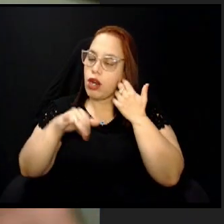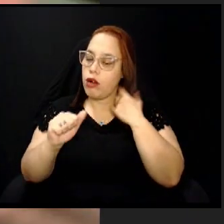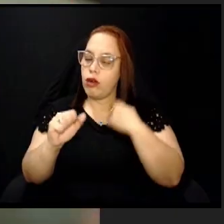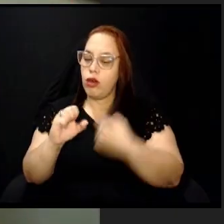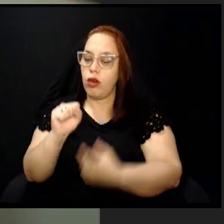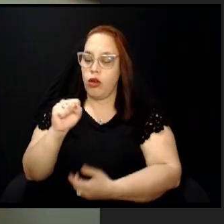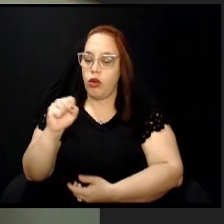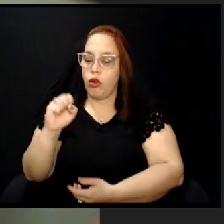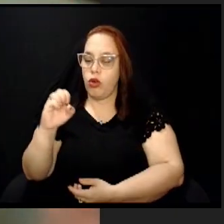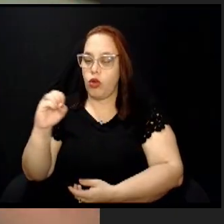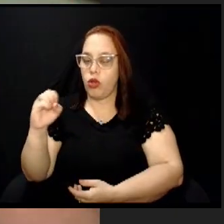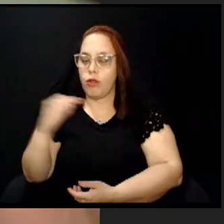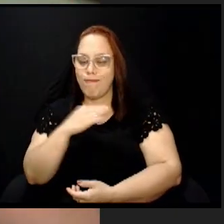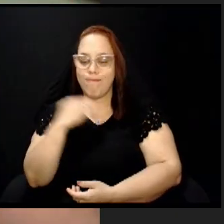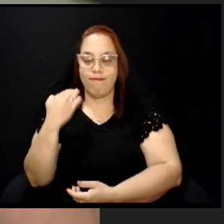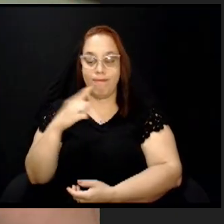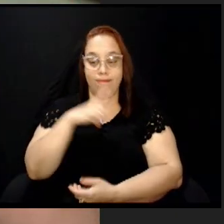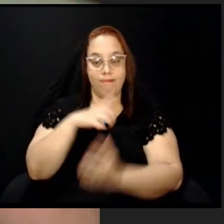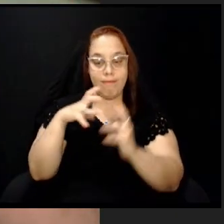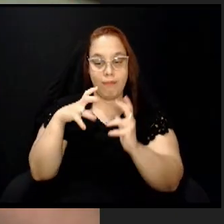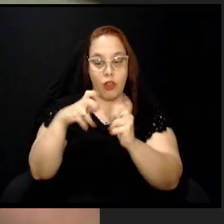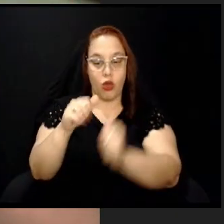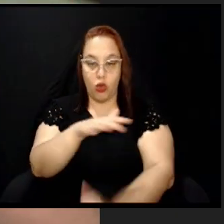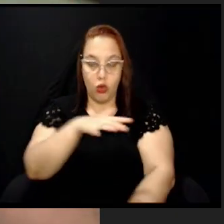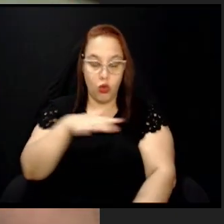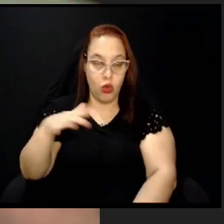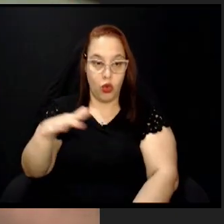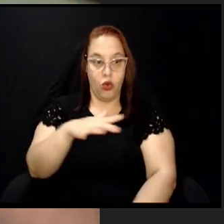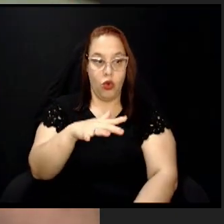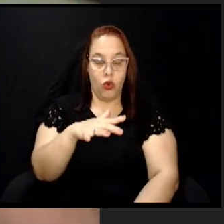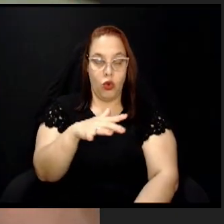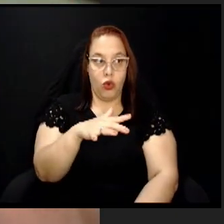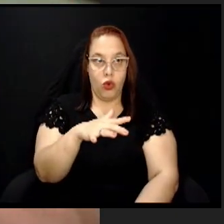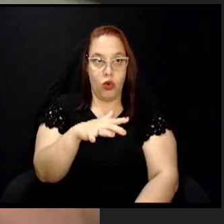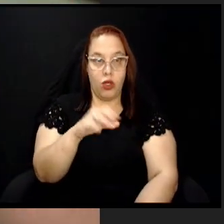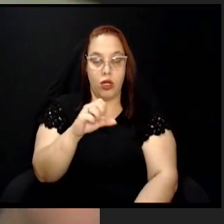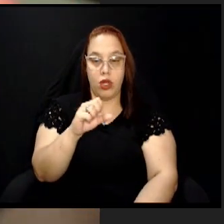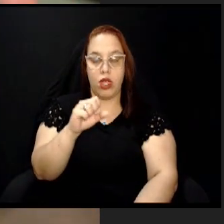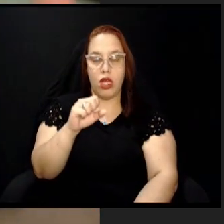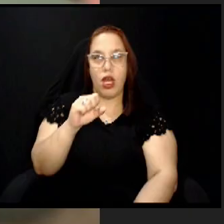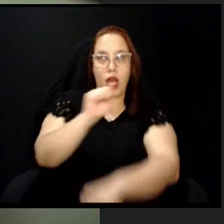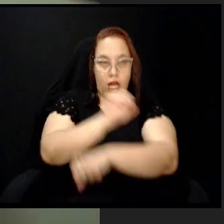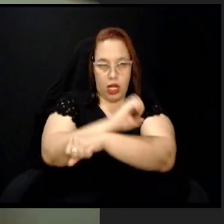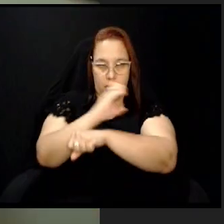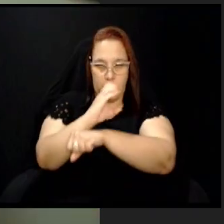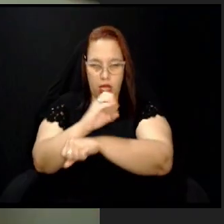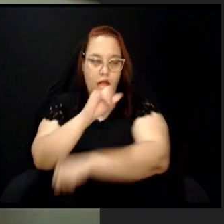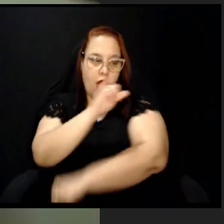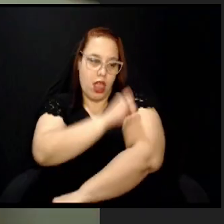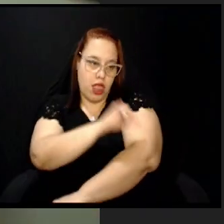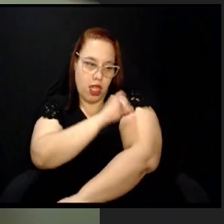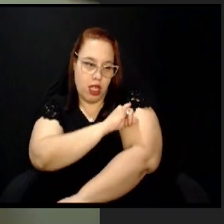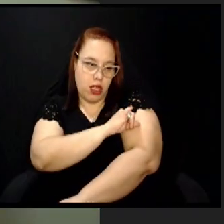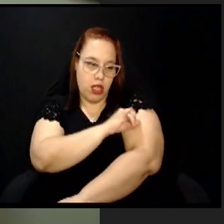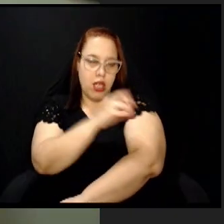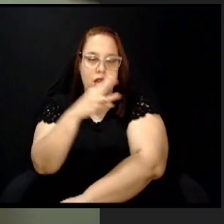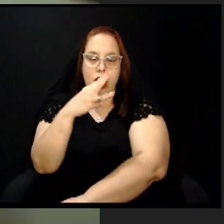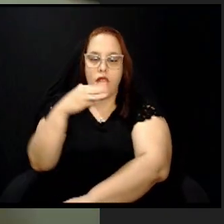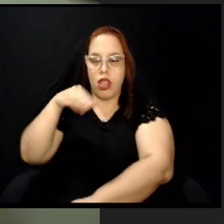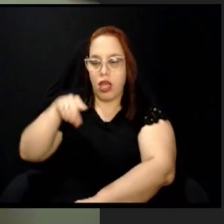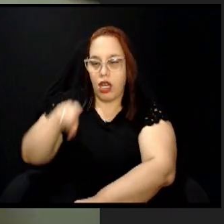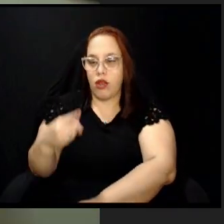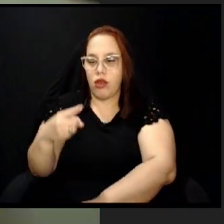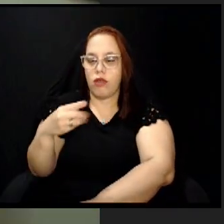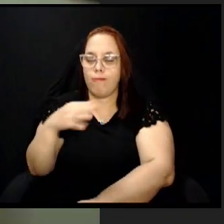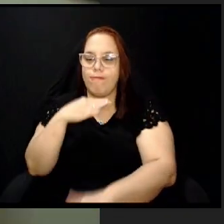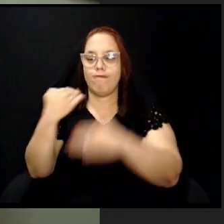mais de 800 mortes, se a gente pegar todo o litoral, desde o Santa Catarina até o Rio de Janeiro, já são mais de